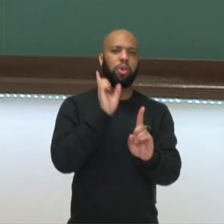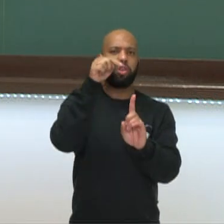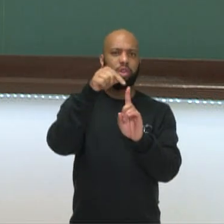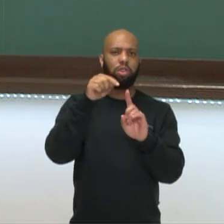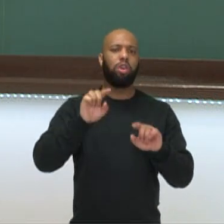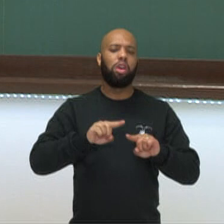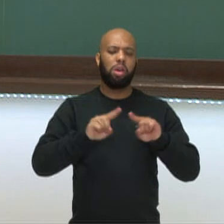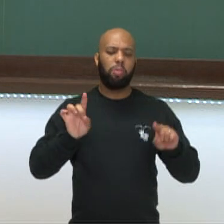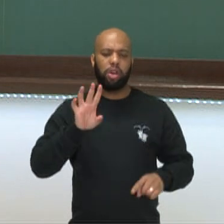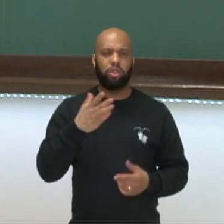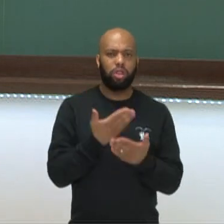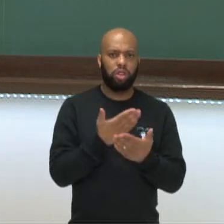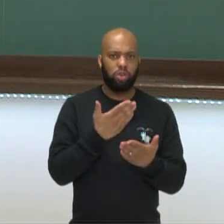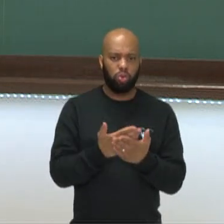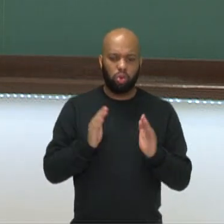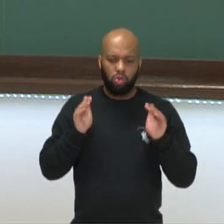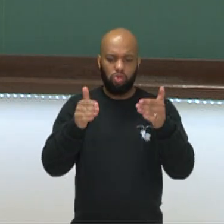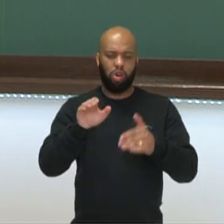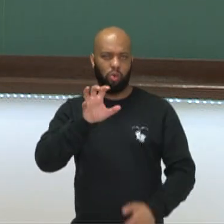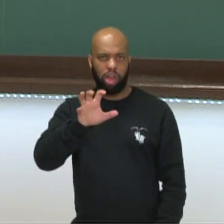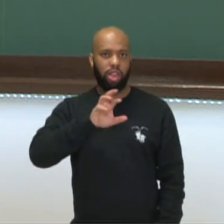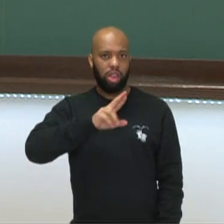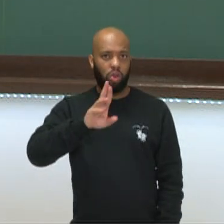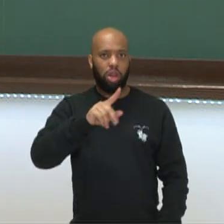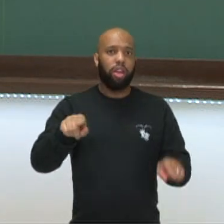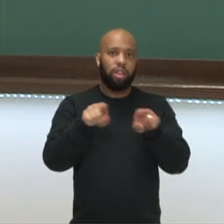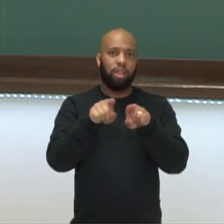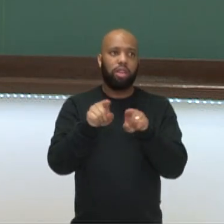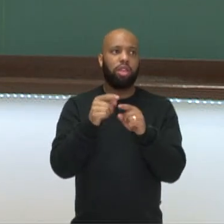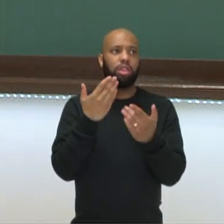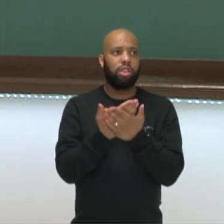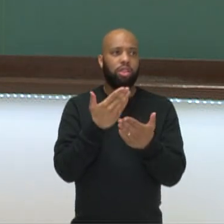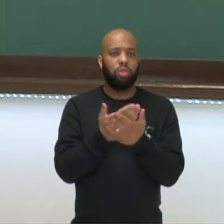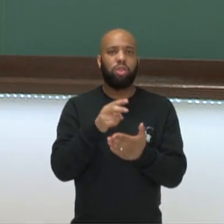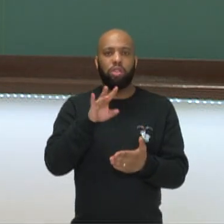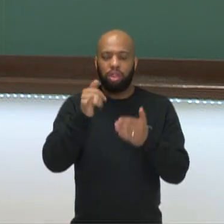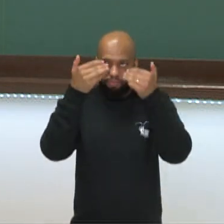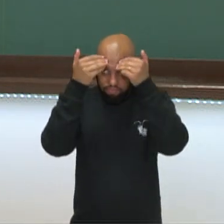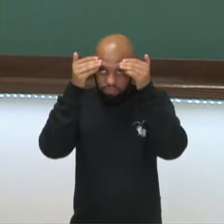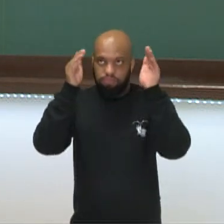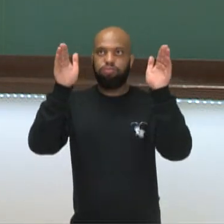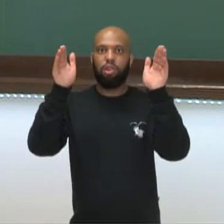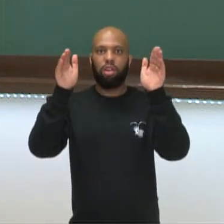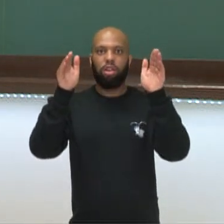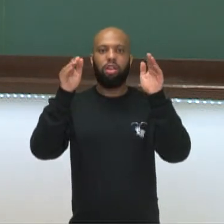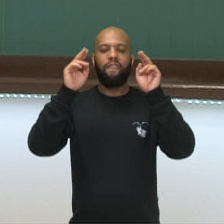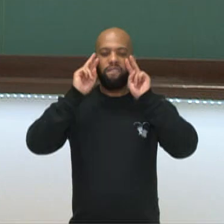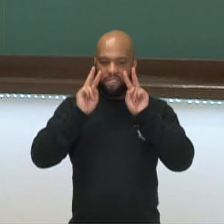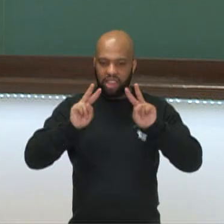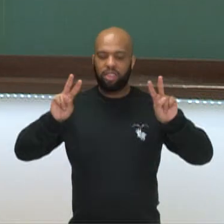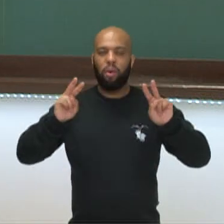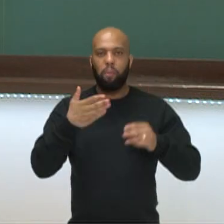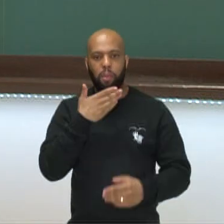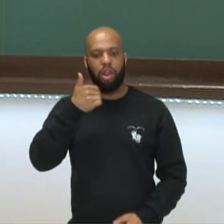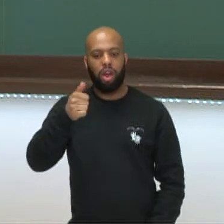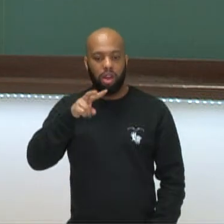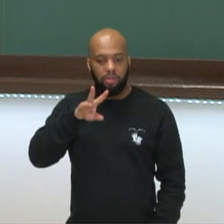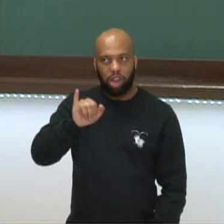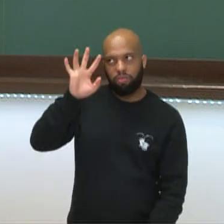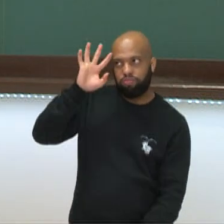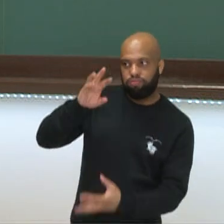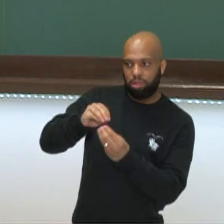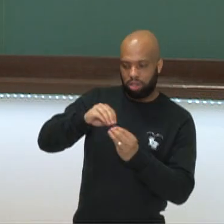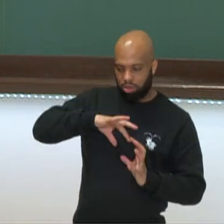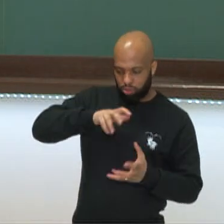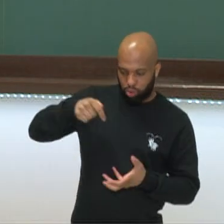gente não estuda apenas para isto, a gente estuda para poder ampliar a nossa visão, para entendermos